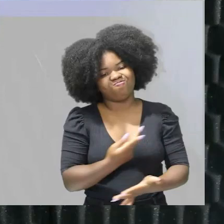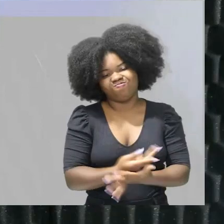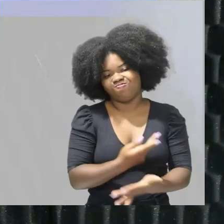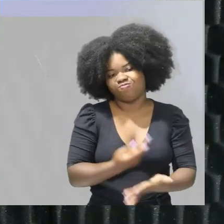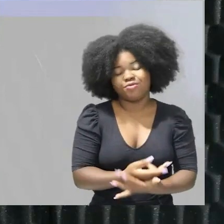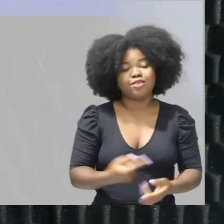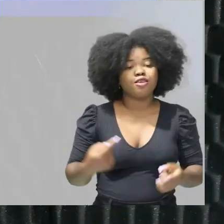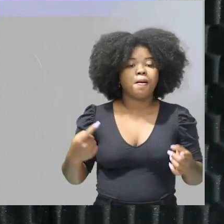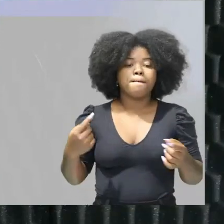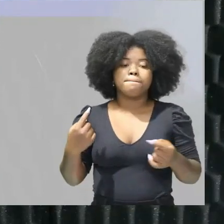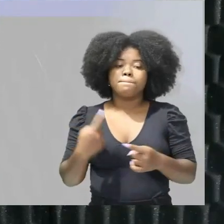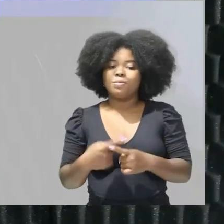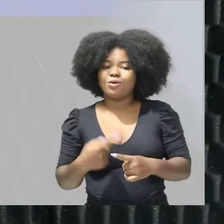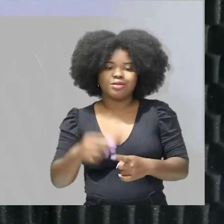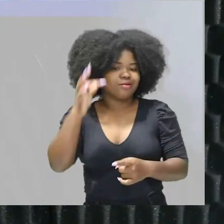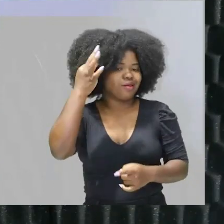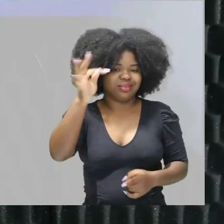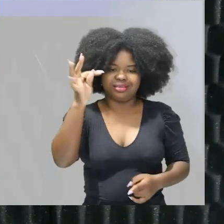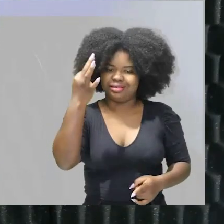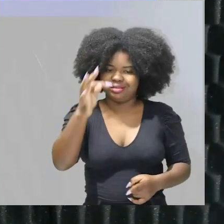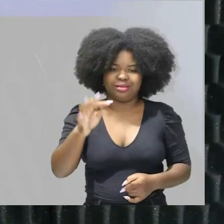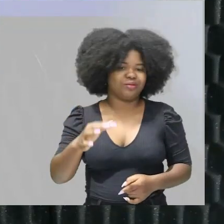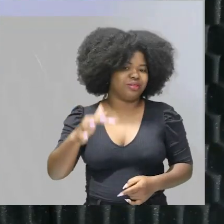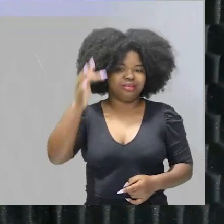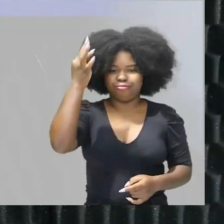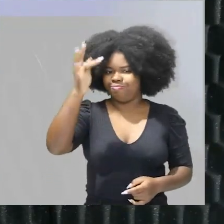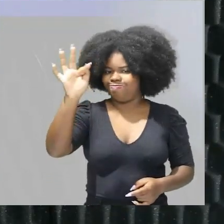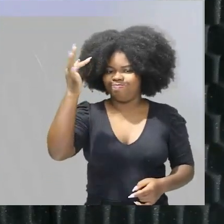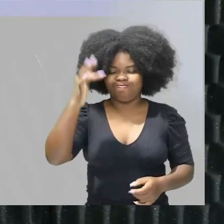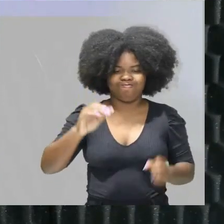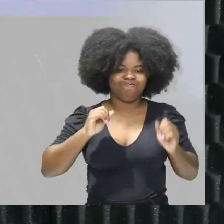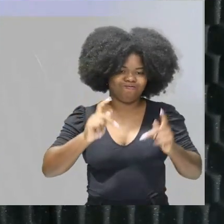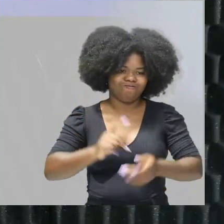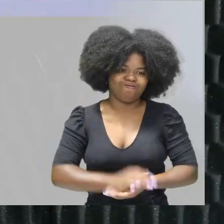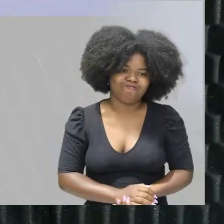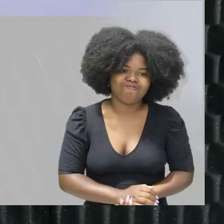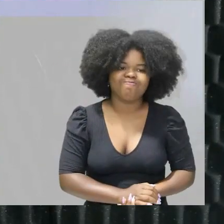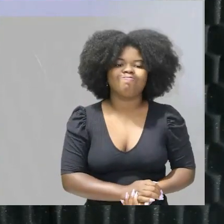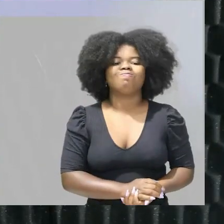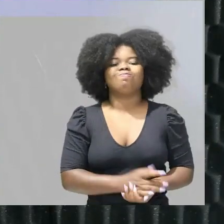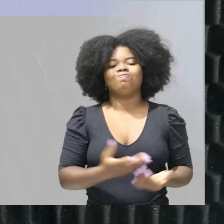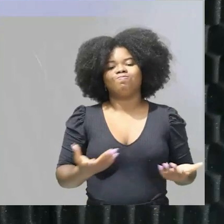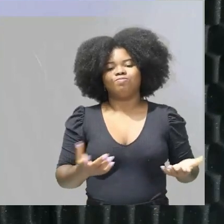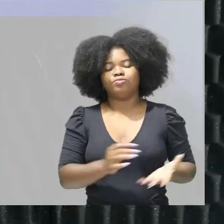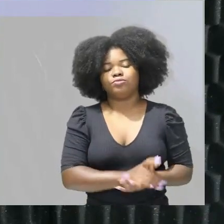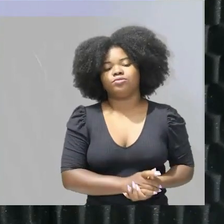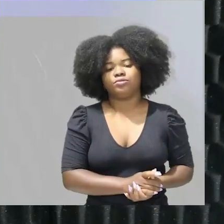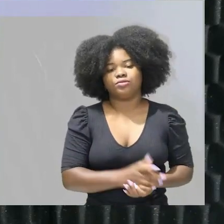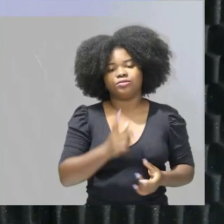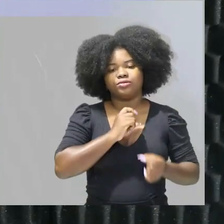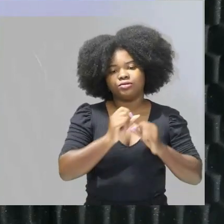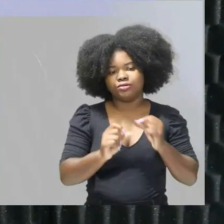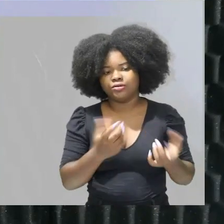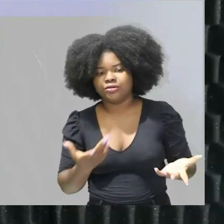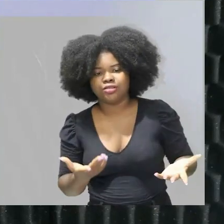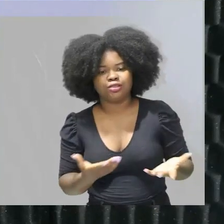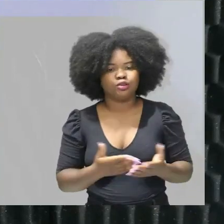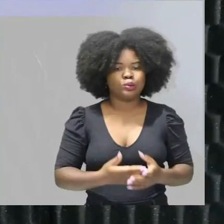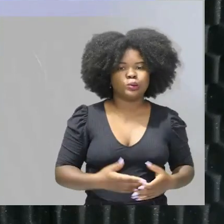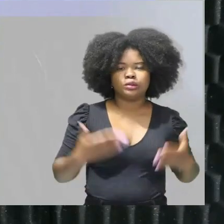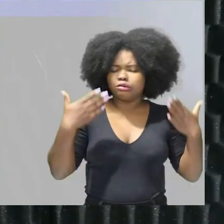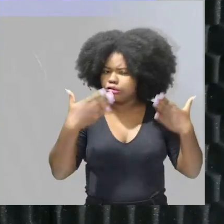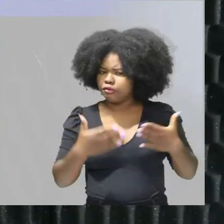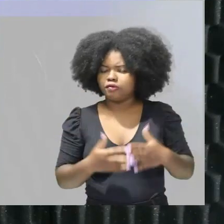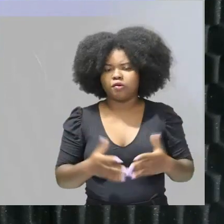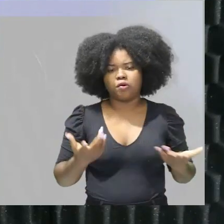não é esta teoria filosófica não é esta escola filosófica enquanto escola que vai deflagrar esta forma de leitura